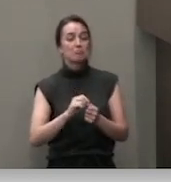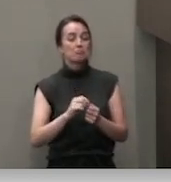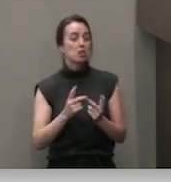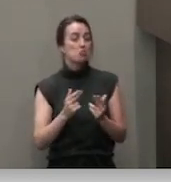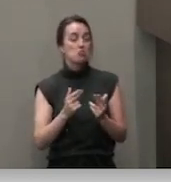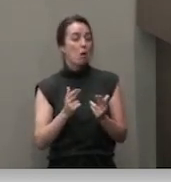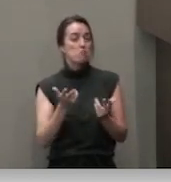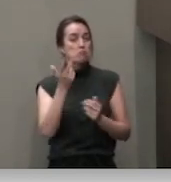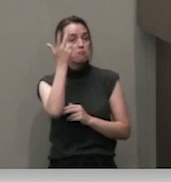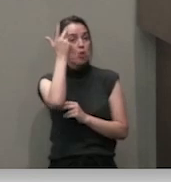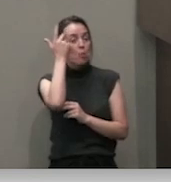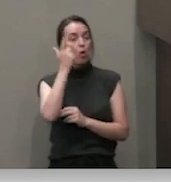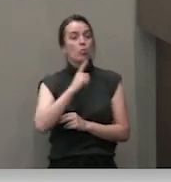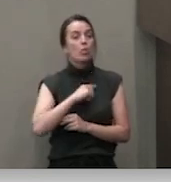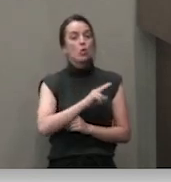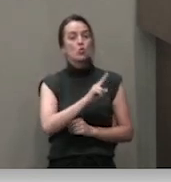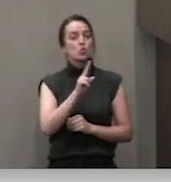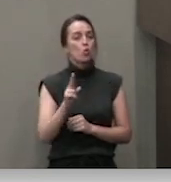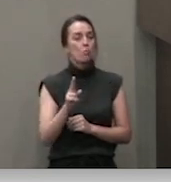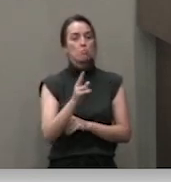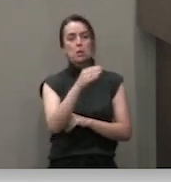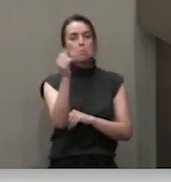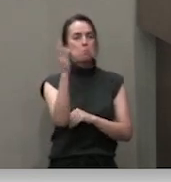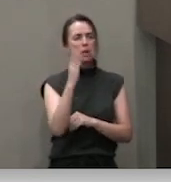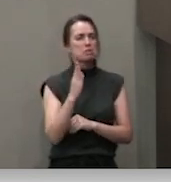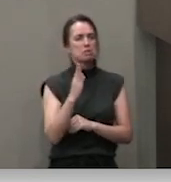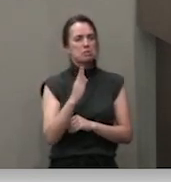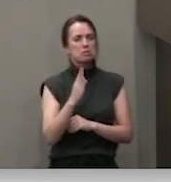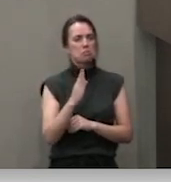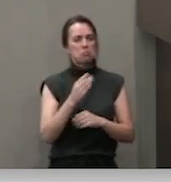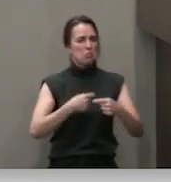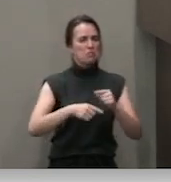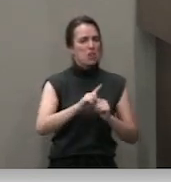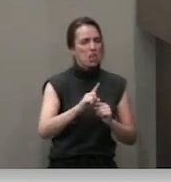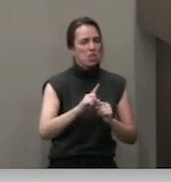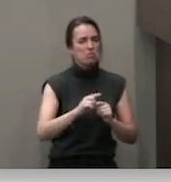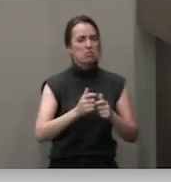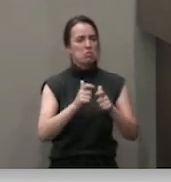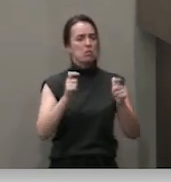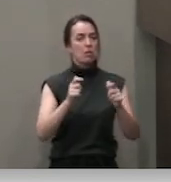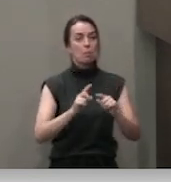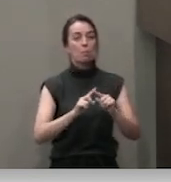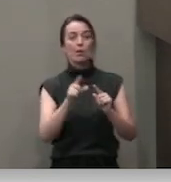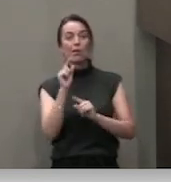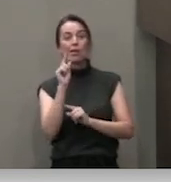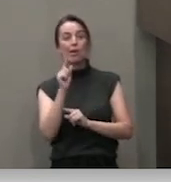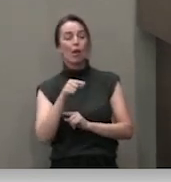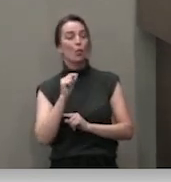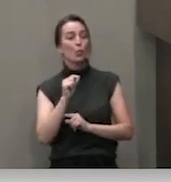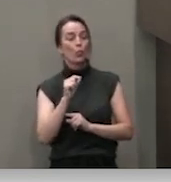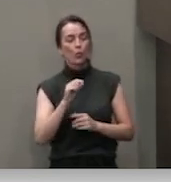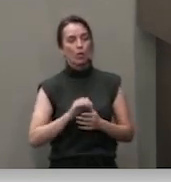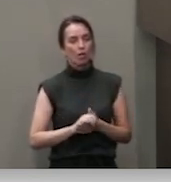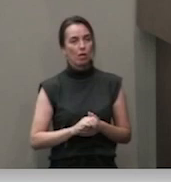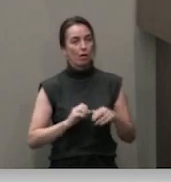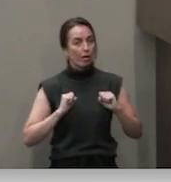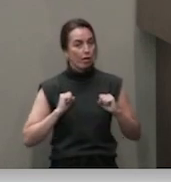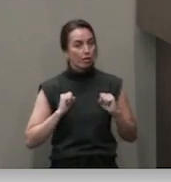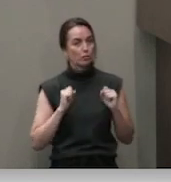até ganhou até o nome de Brasil paraa frente crescimento mas nada mais é ações